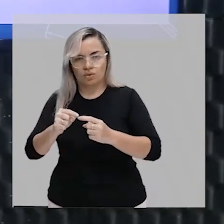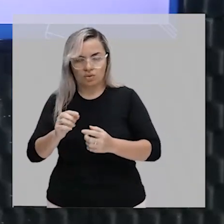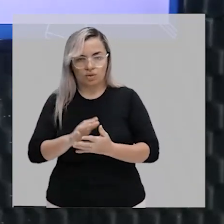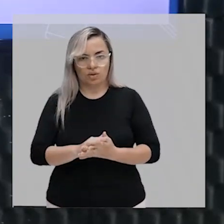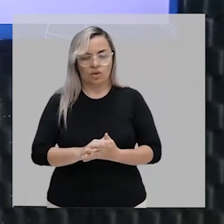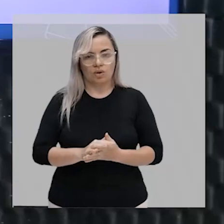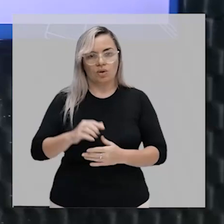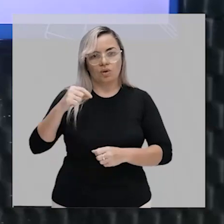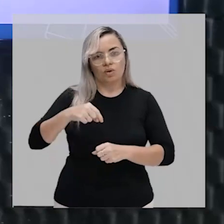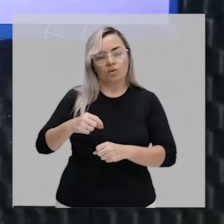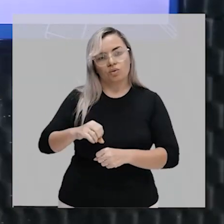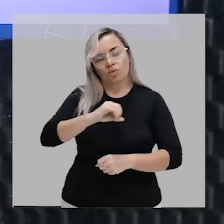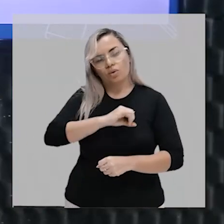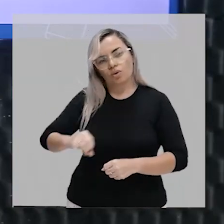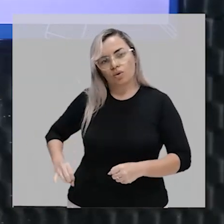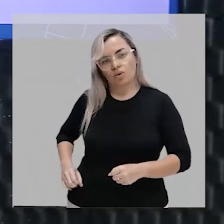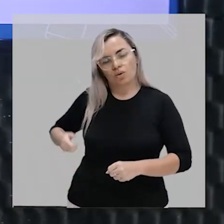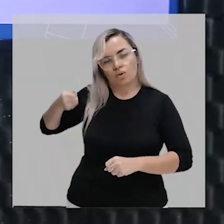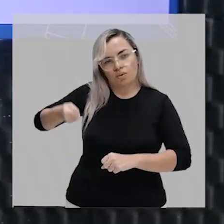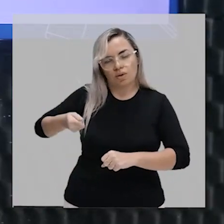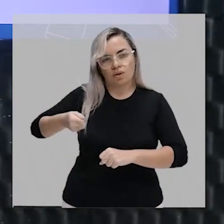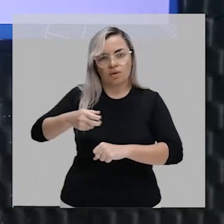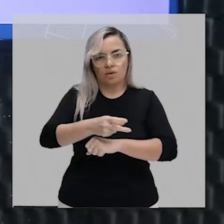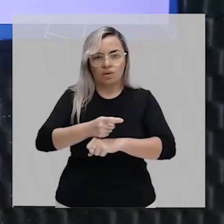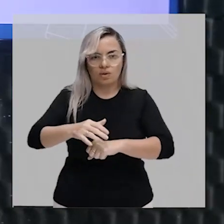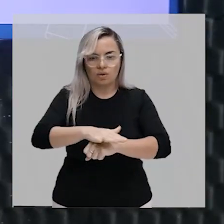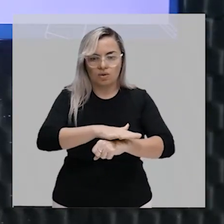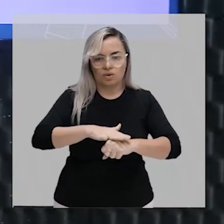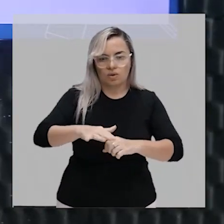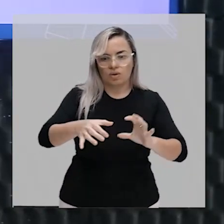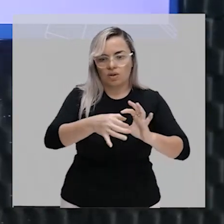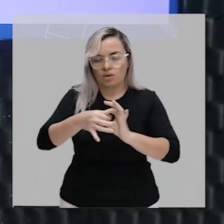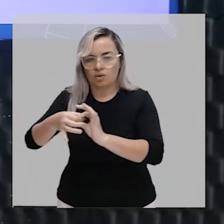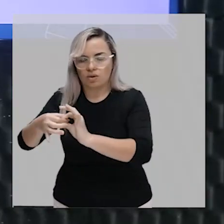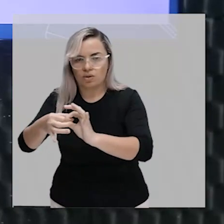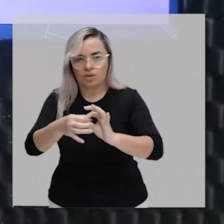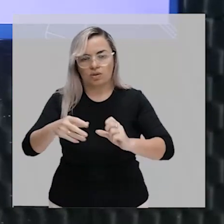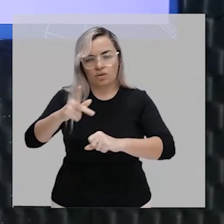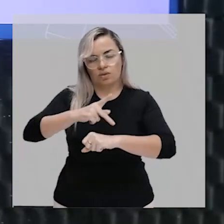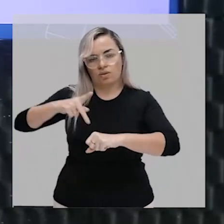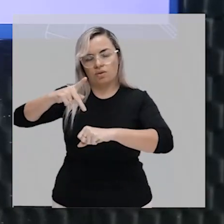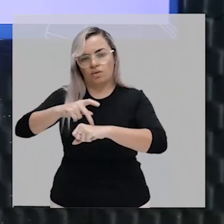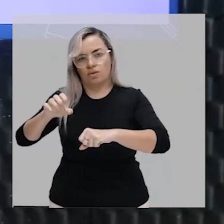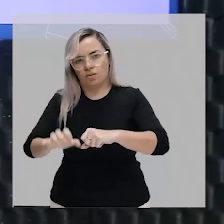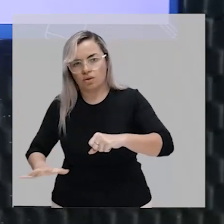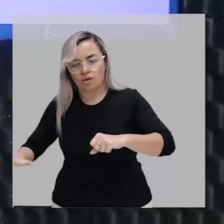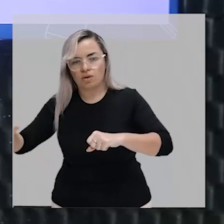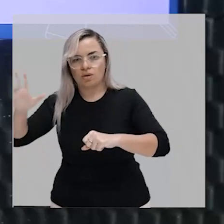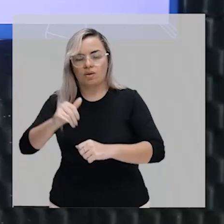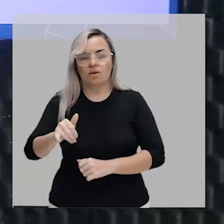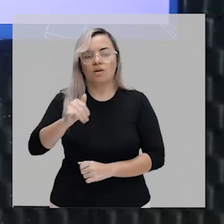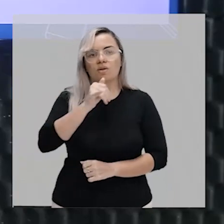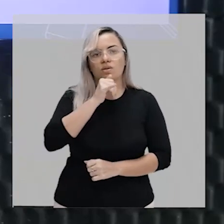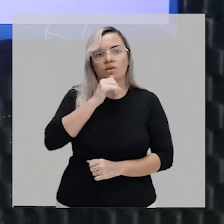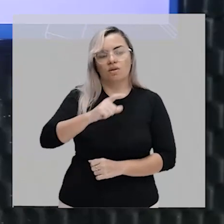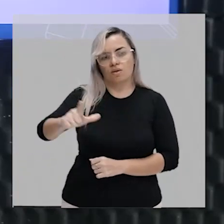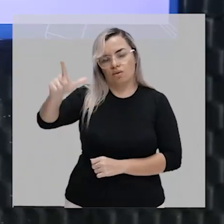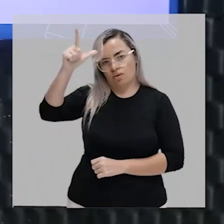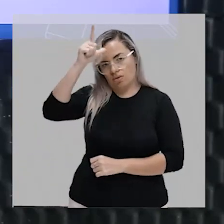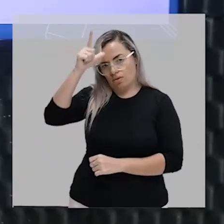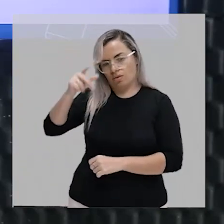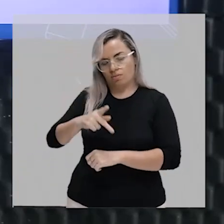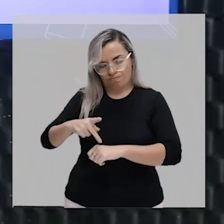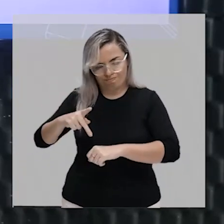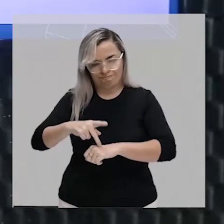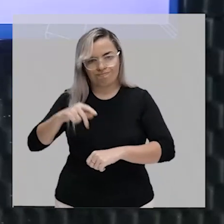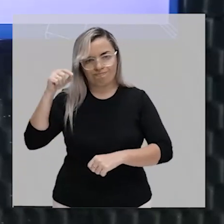e a unificação de países na Europa, como por exemplo a Alemanha. E ele